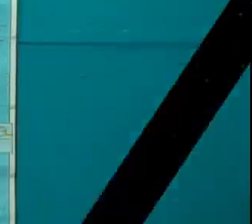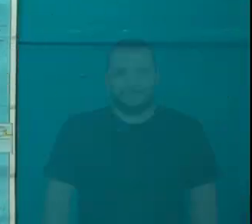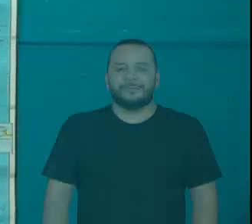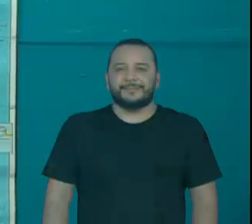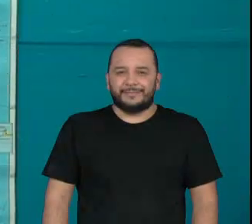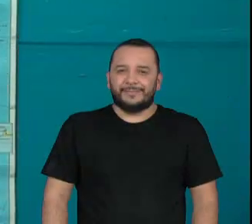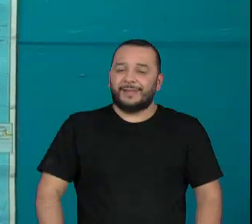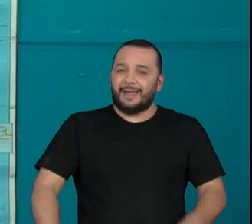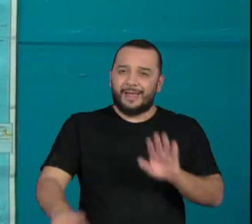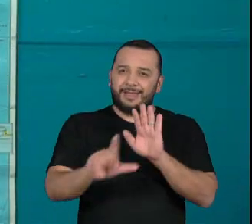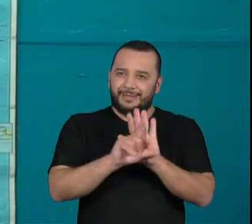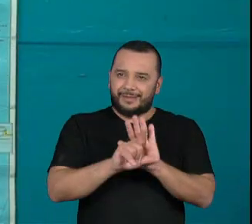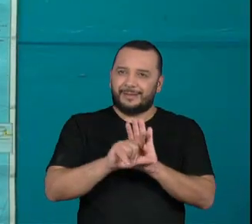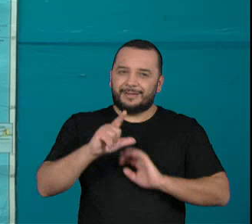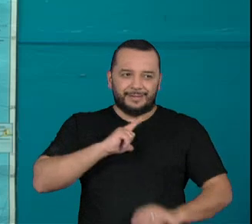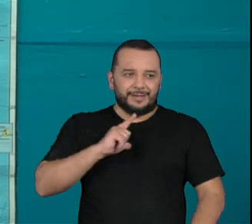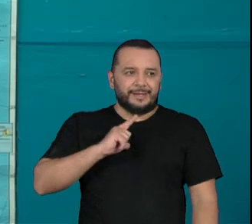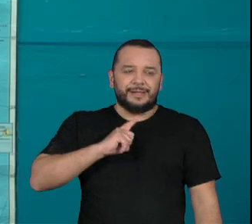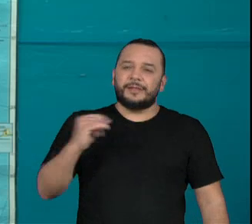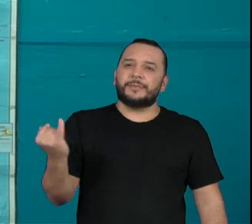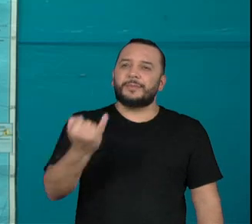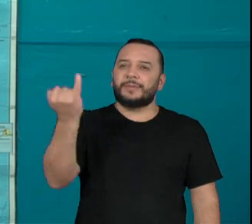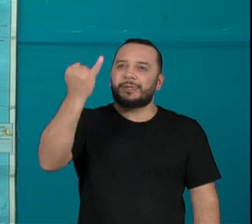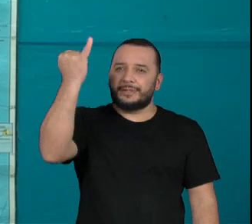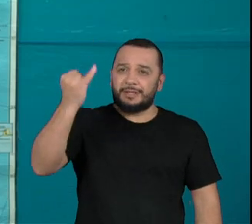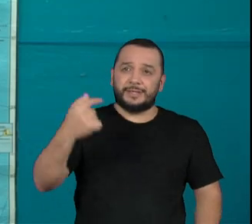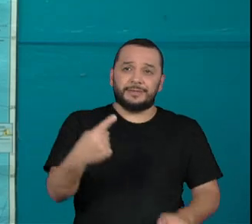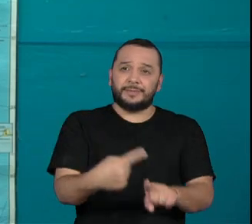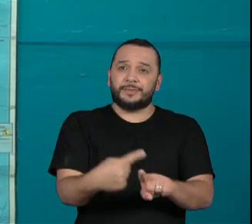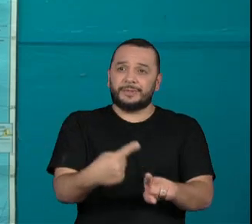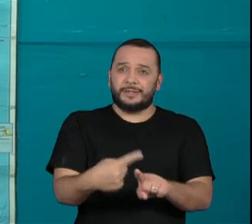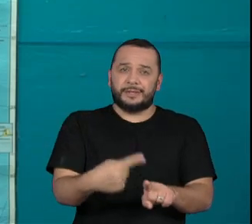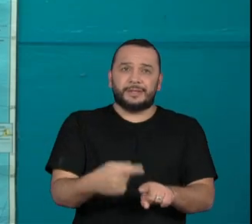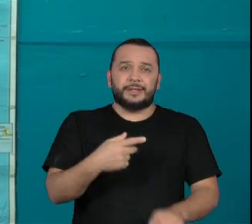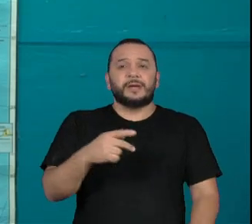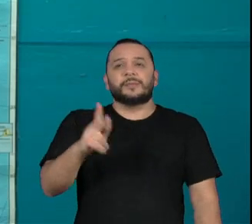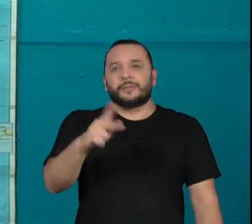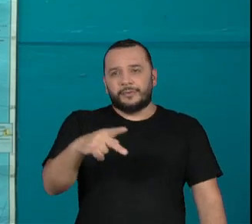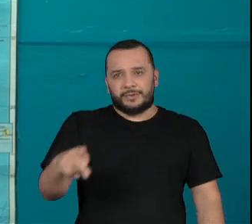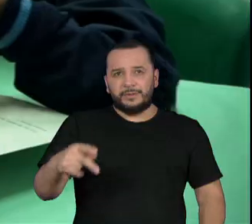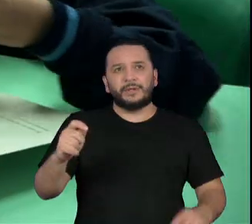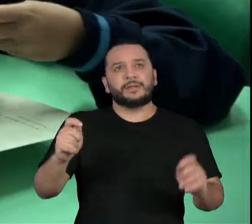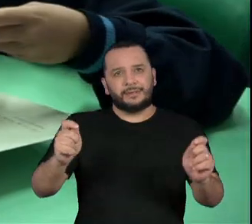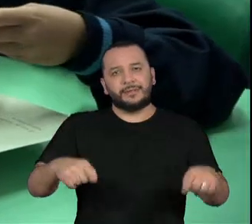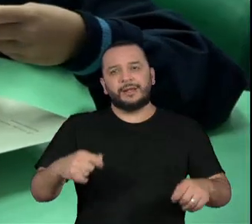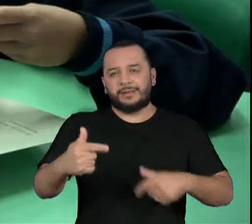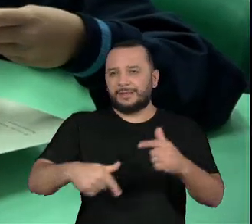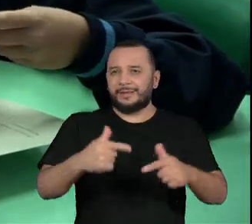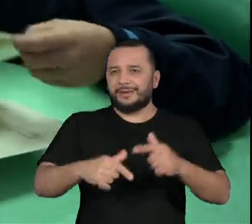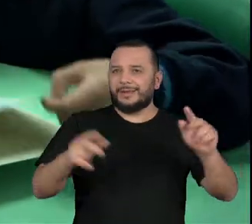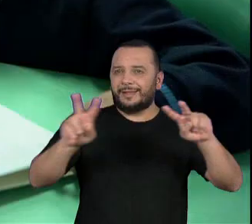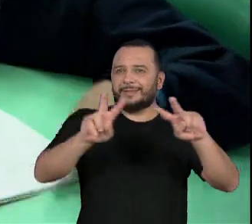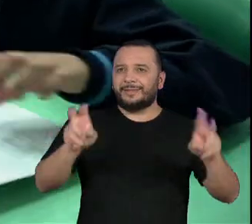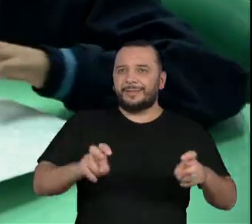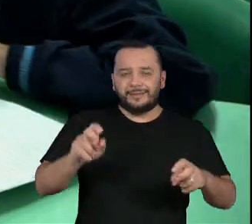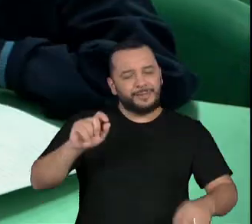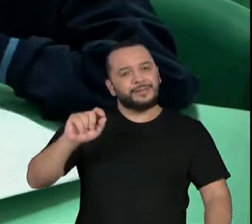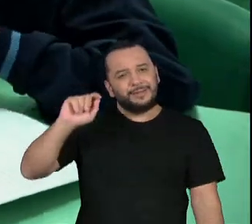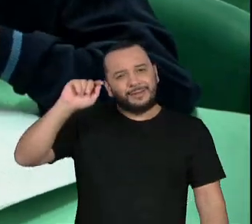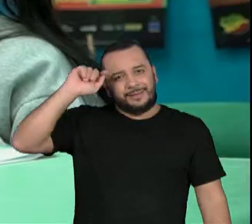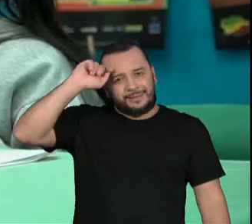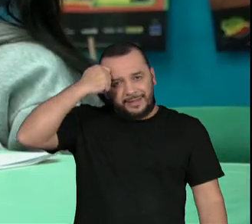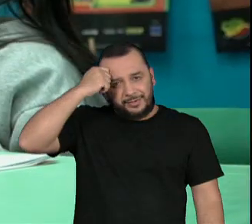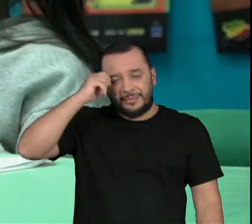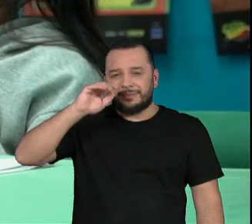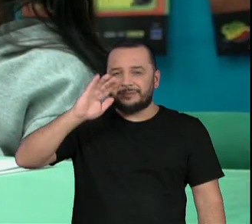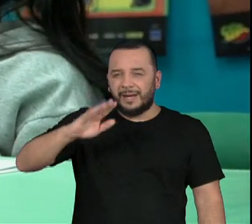A lei ela tem uma importância grande para que professores possam trabalhar questões negras, mas nós sabemos que o racismo estrutural nos